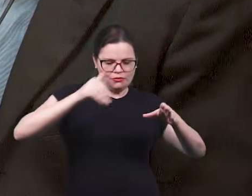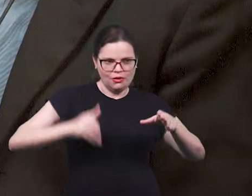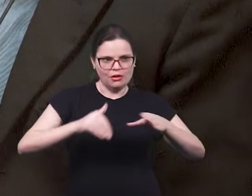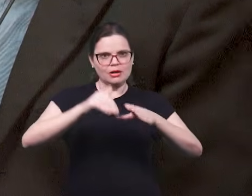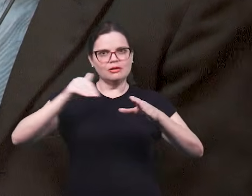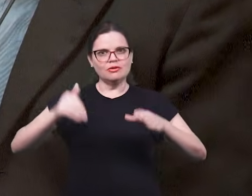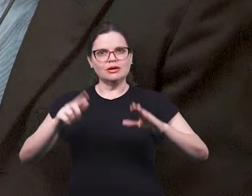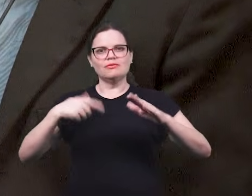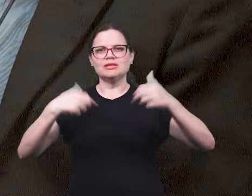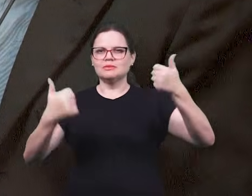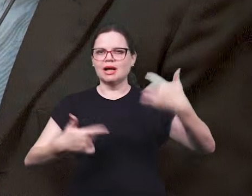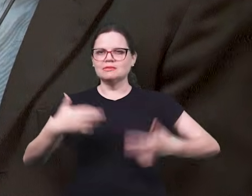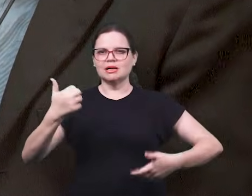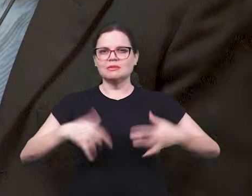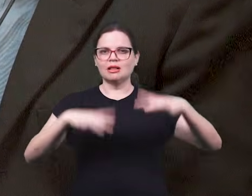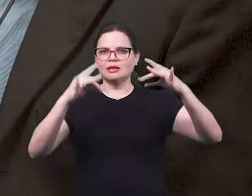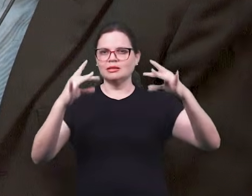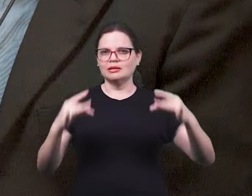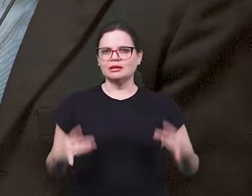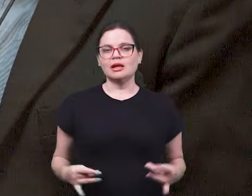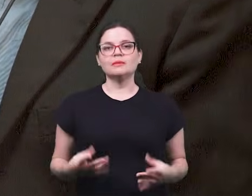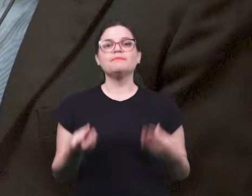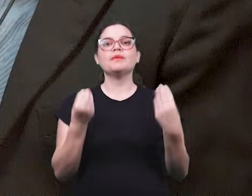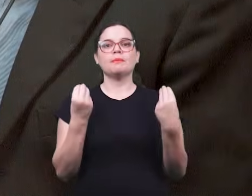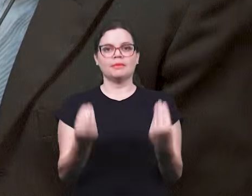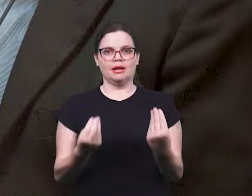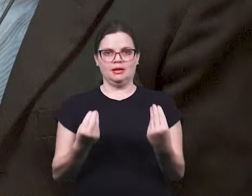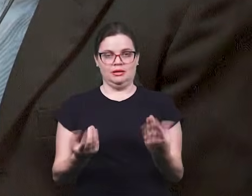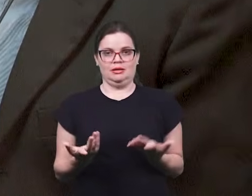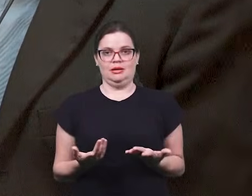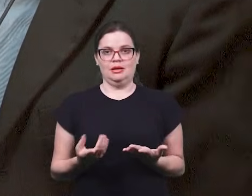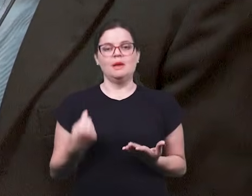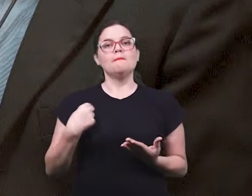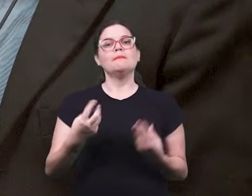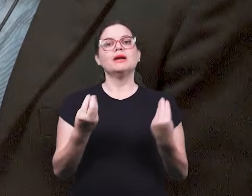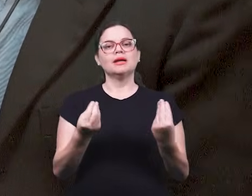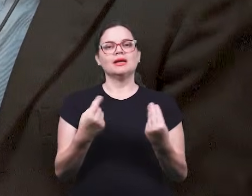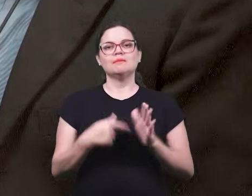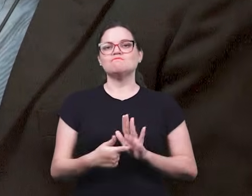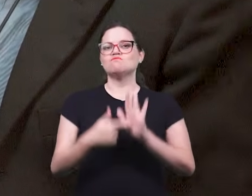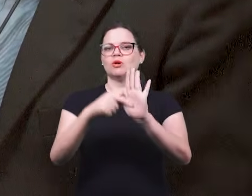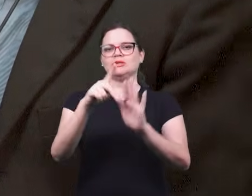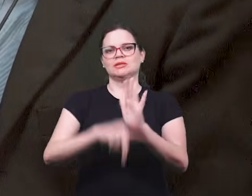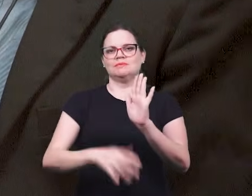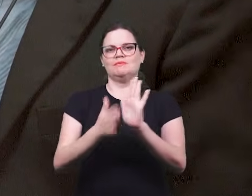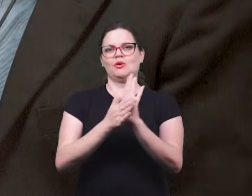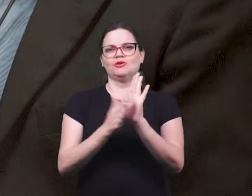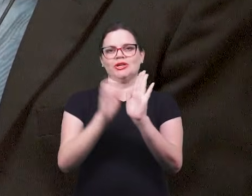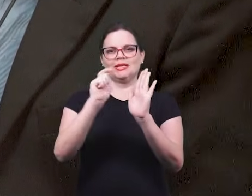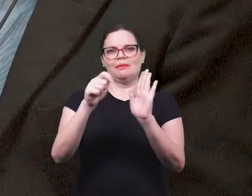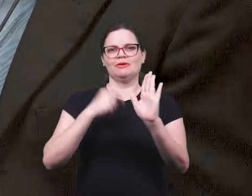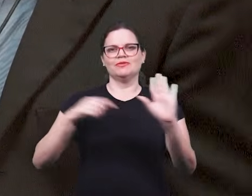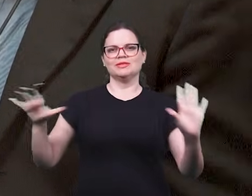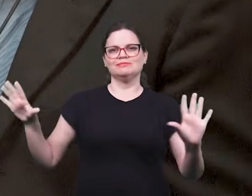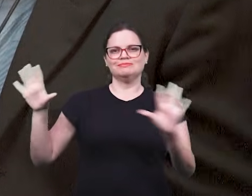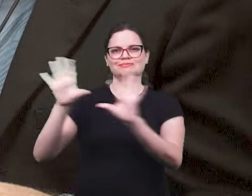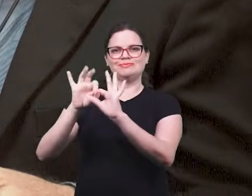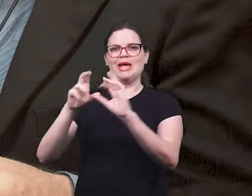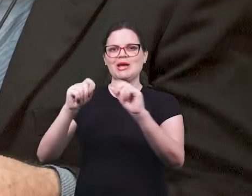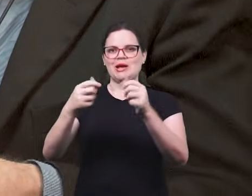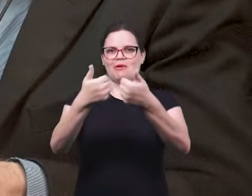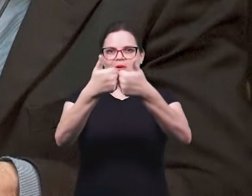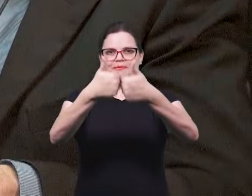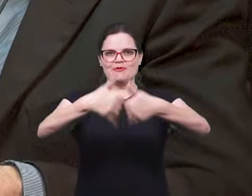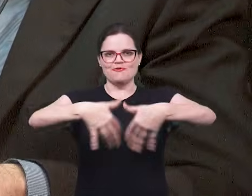para Deus revelar a você que você pode entrar. E depois que o véu do templo foi rasgado, aí você pode entrar e